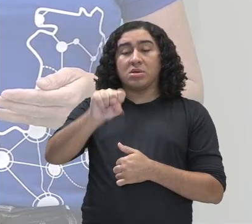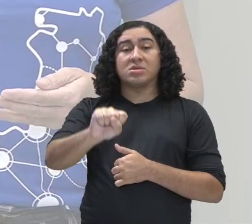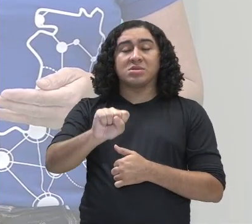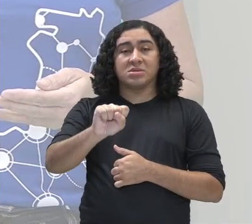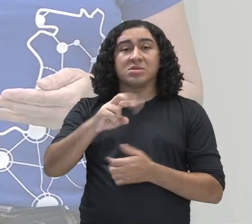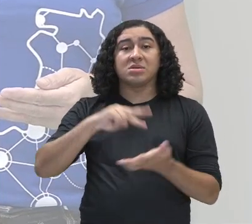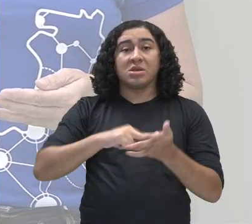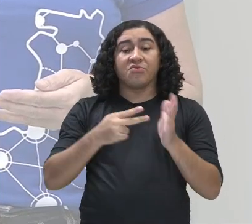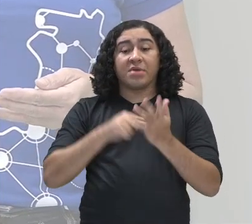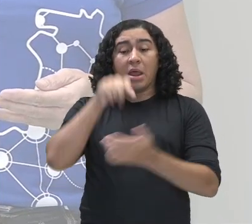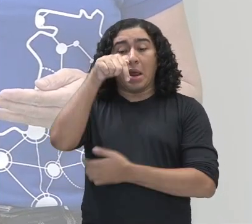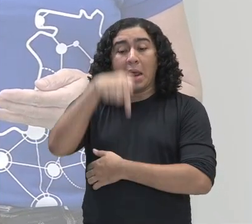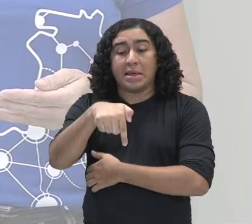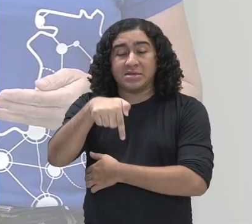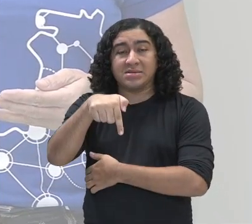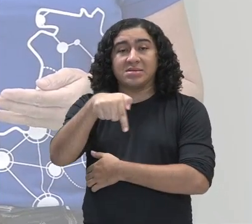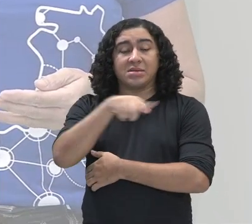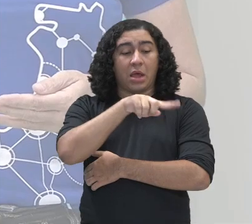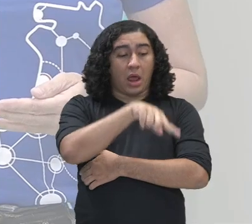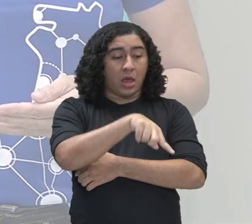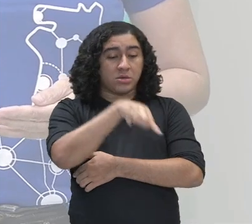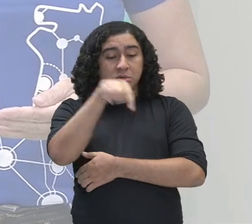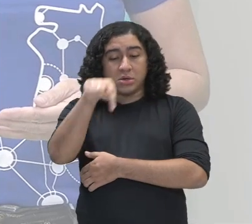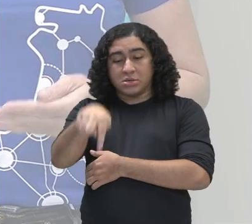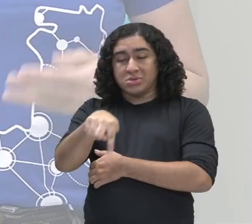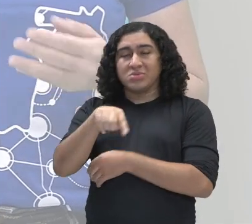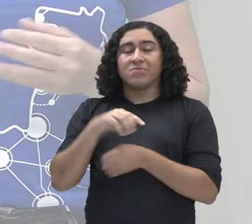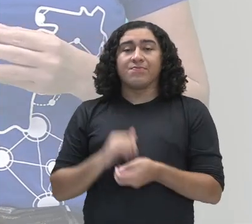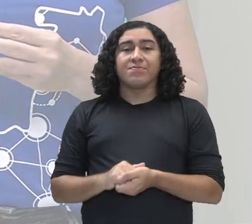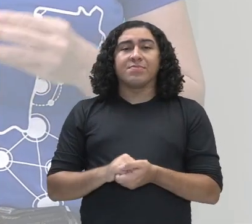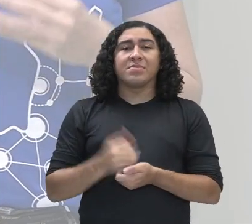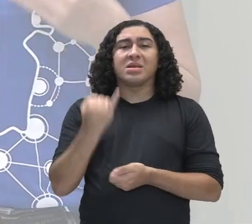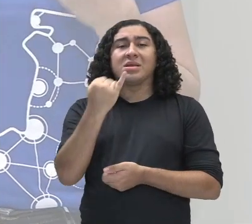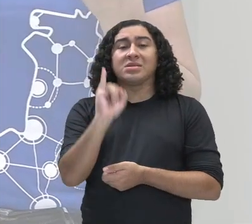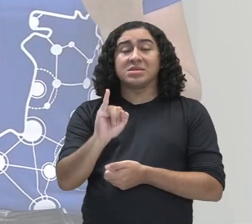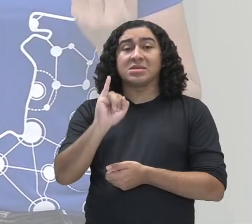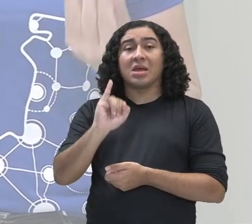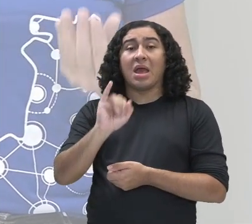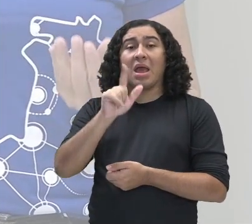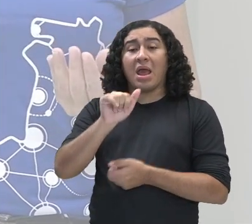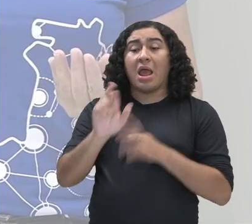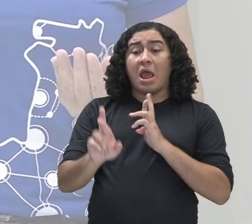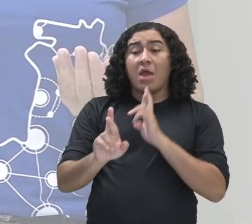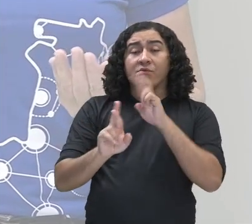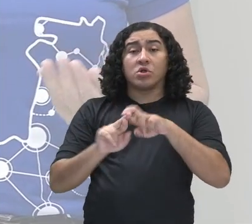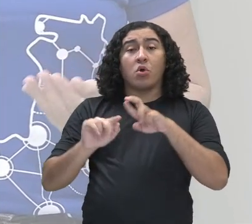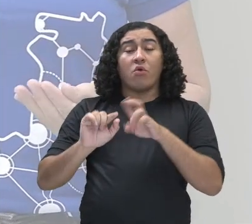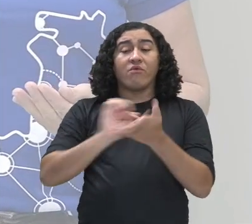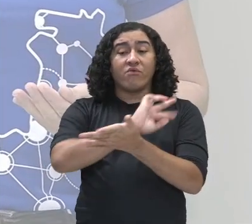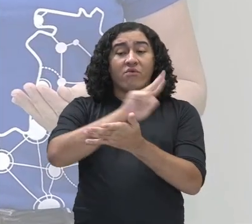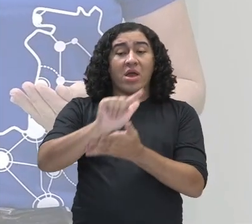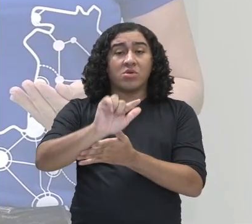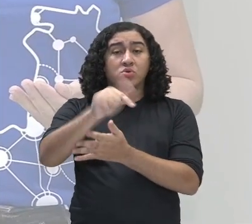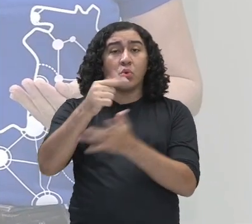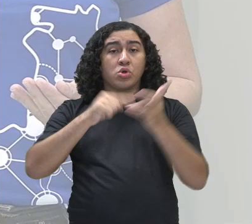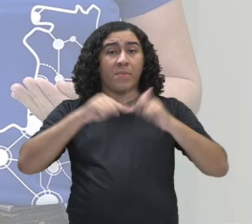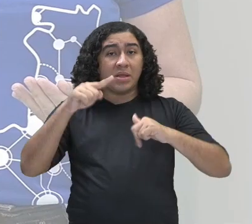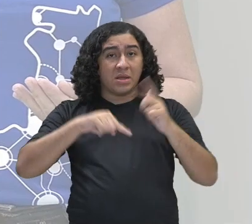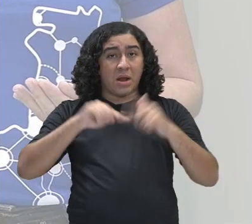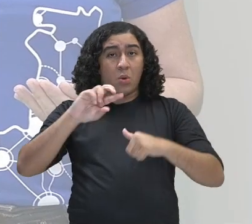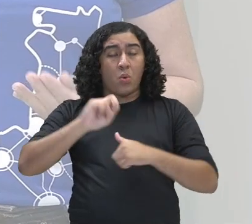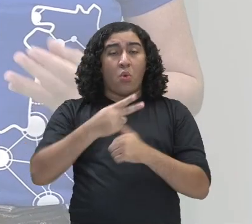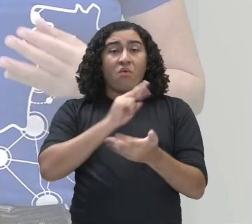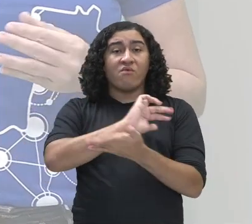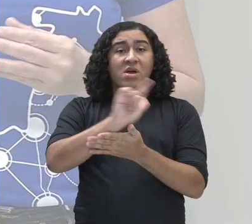significa este, esta, isto. E quando nos referimos a mais de um objeto ou a mais de uma pessoa